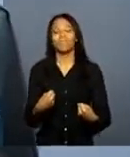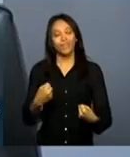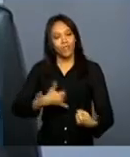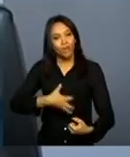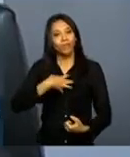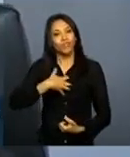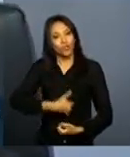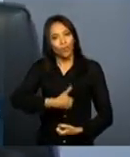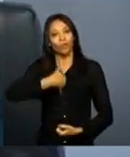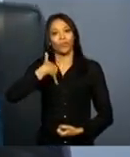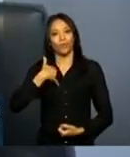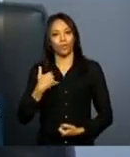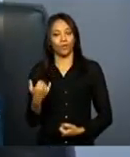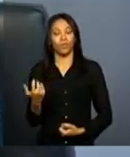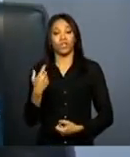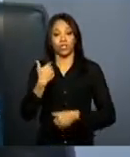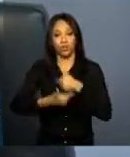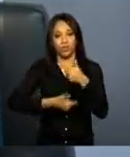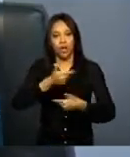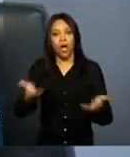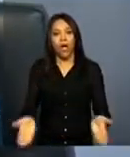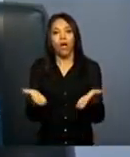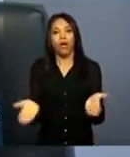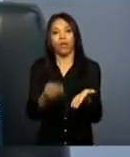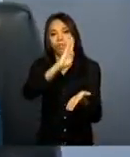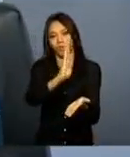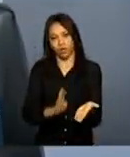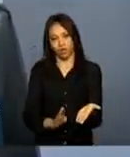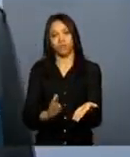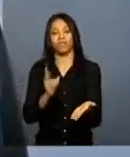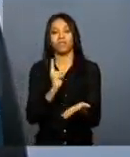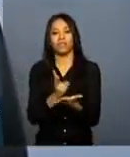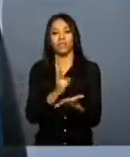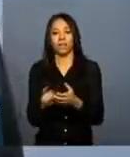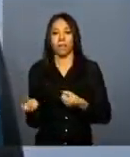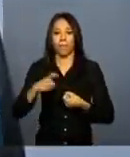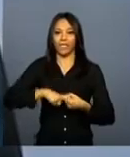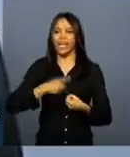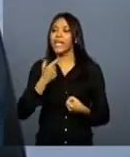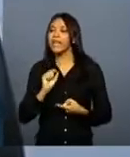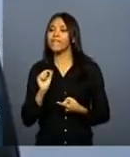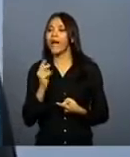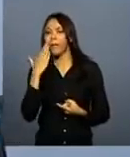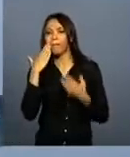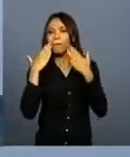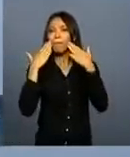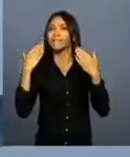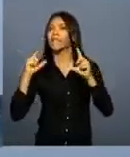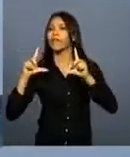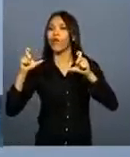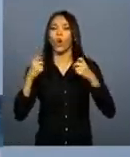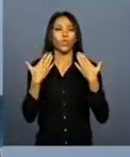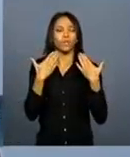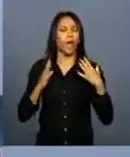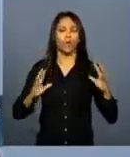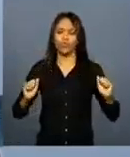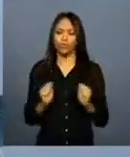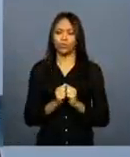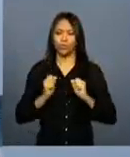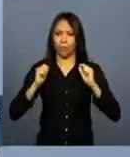dessa transformação do Estado brasileiro, que trabalha em parceria, que não fica, ai, quem vai aparecer na foto, não, vai todo mundo para a